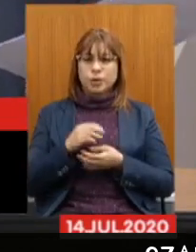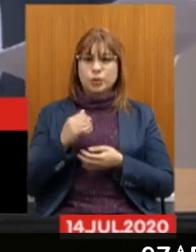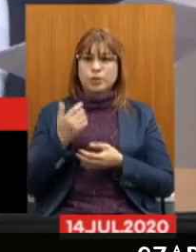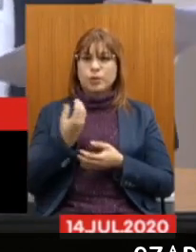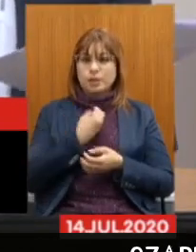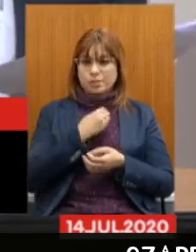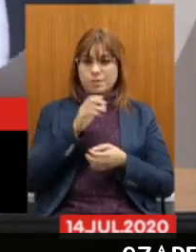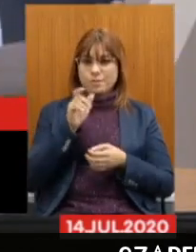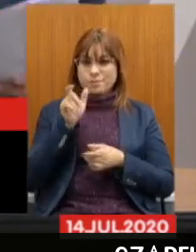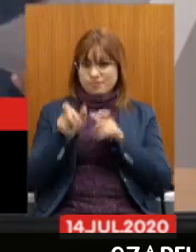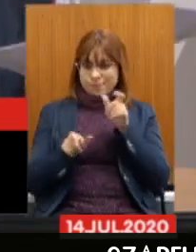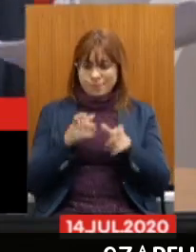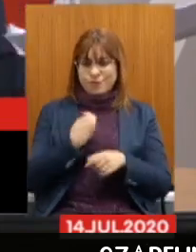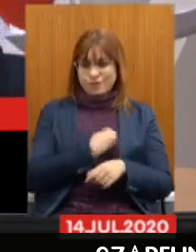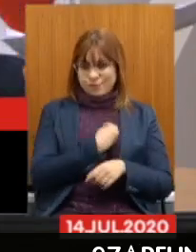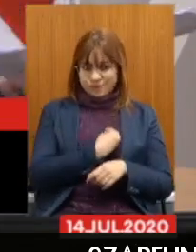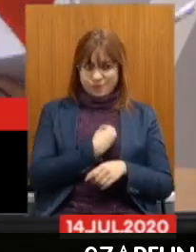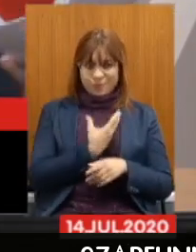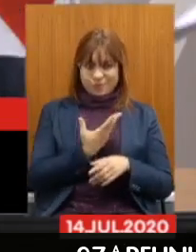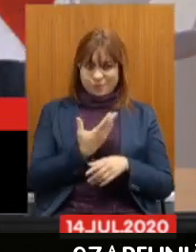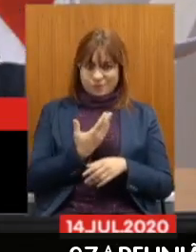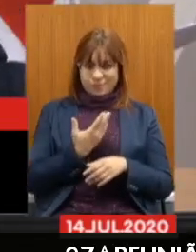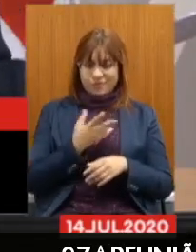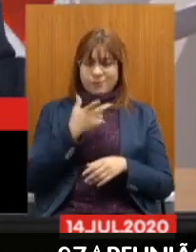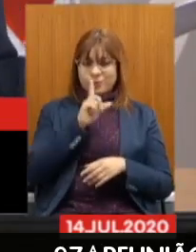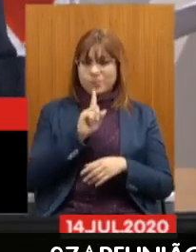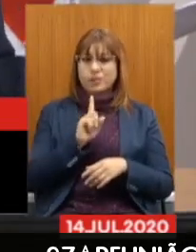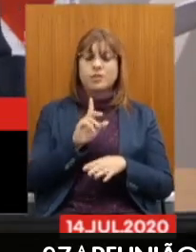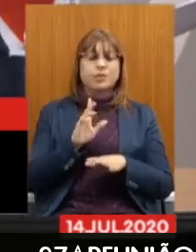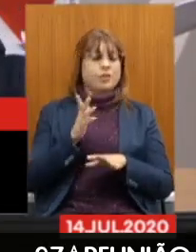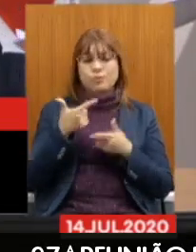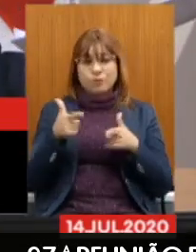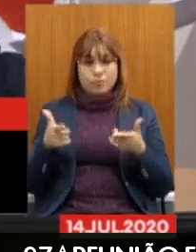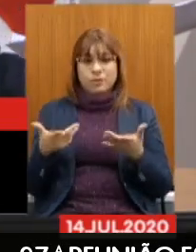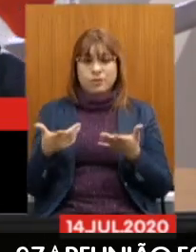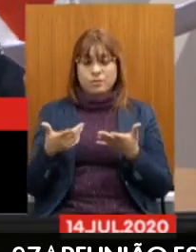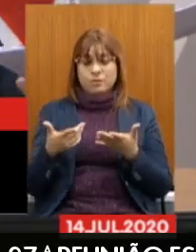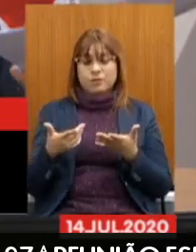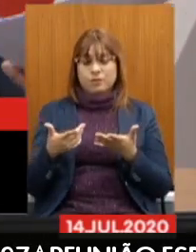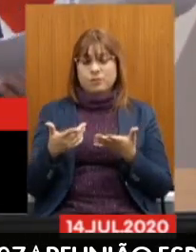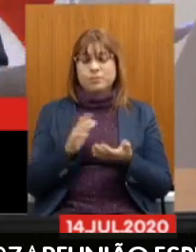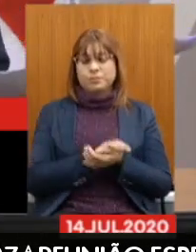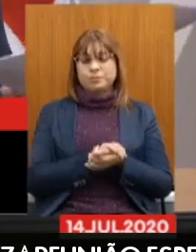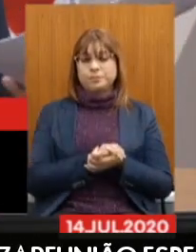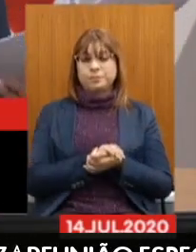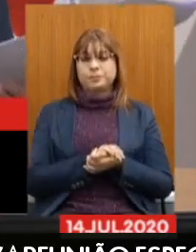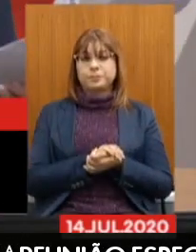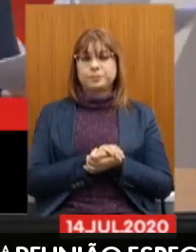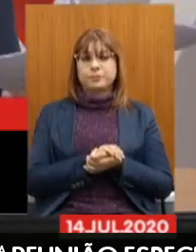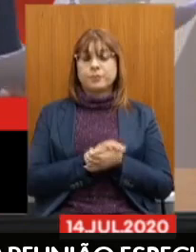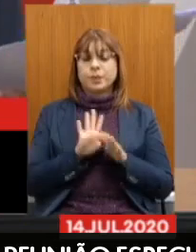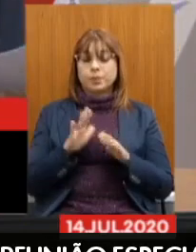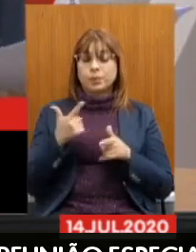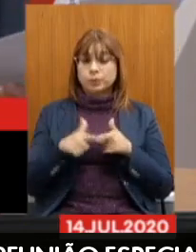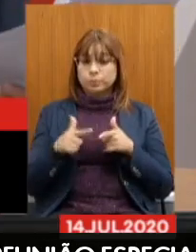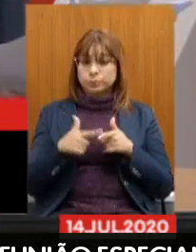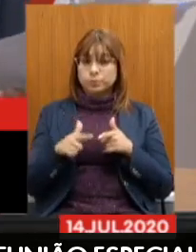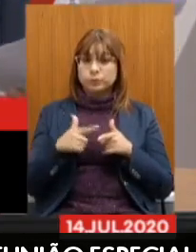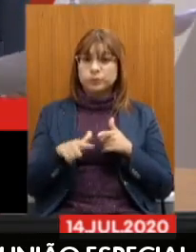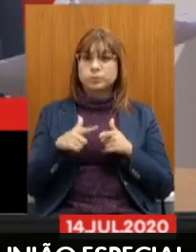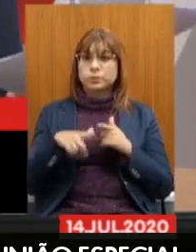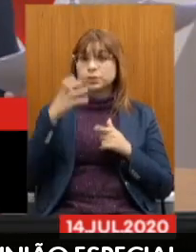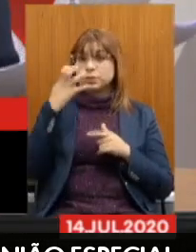vai ter de sofrer, nós não temos isso por causa do direito adquirido. Mas é um problema também